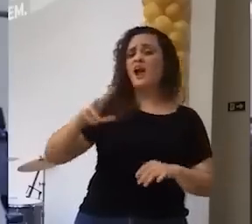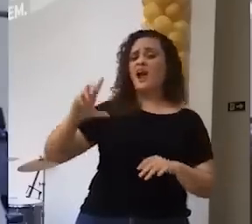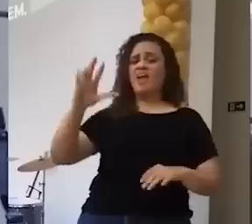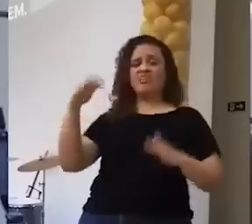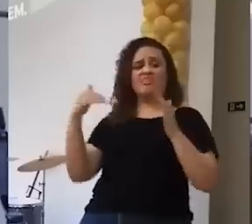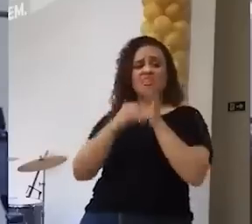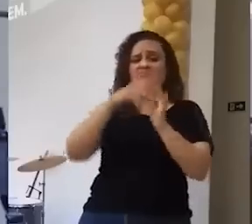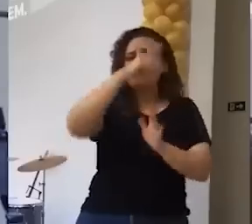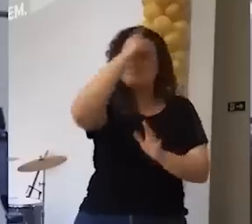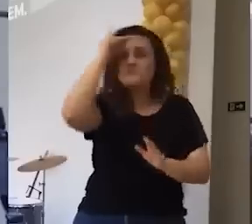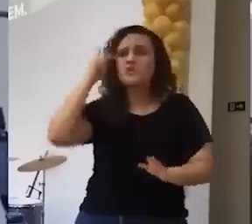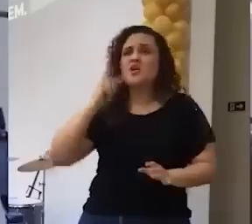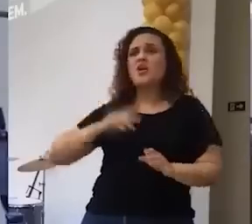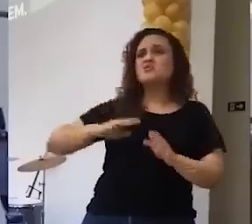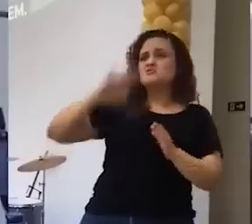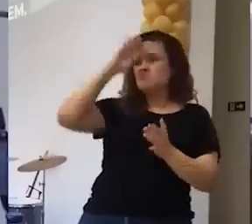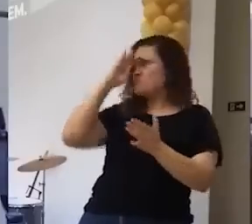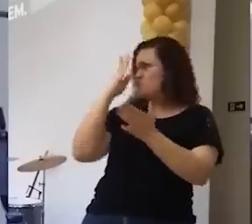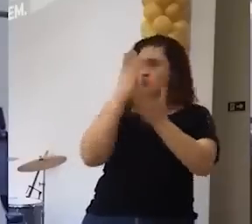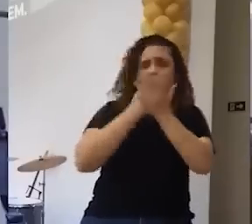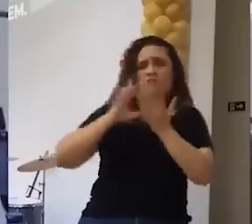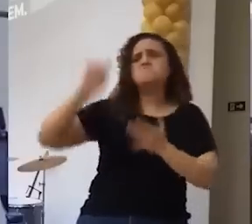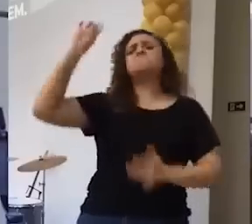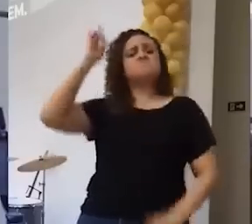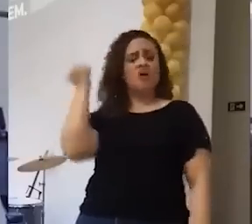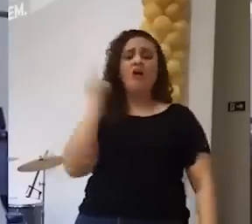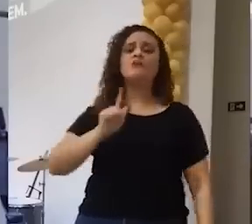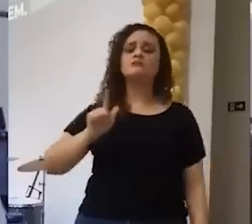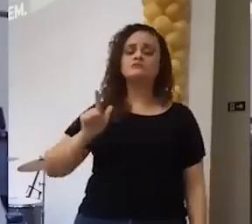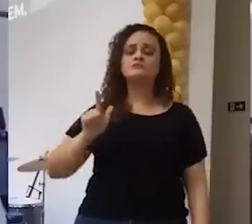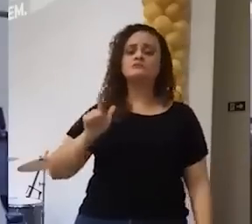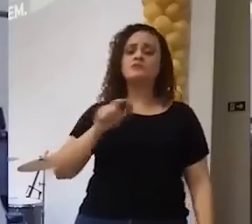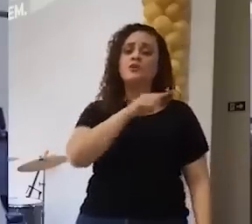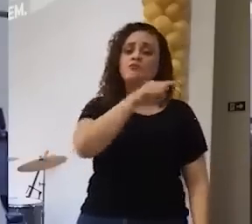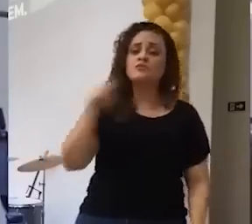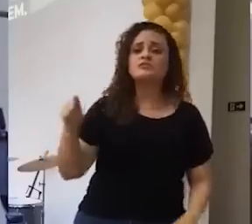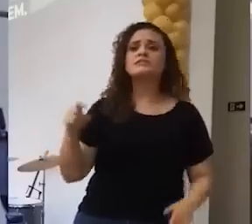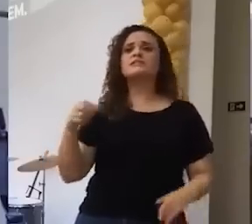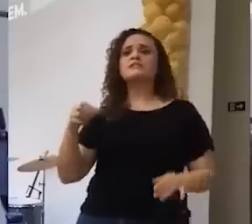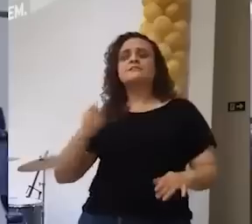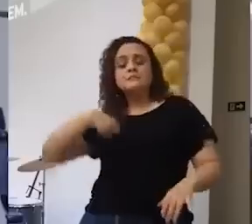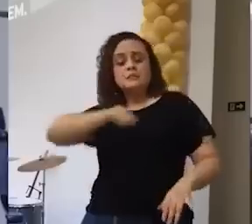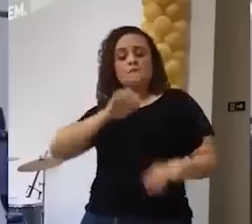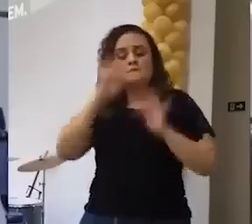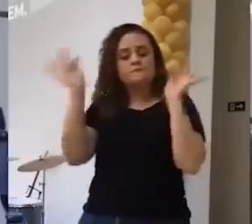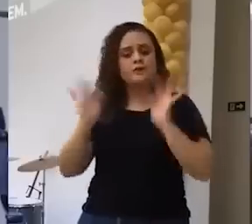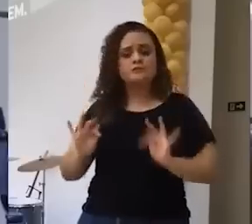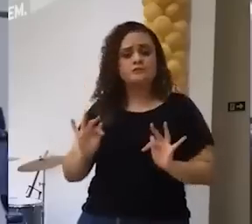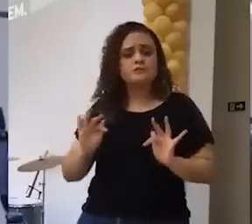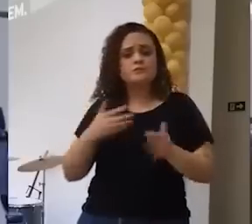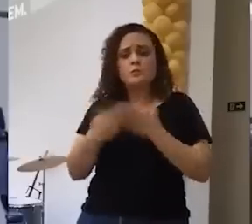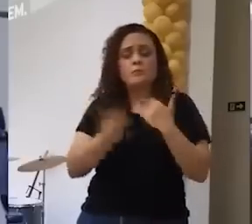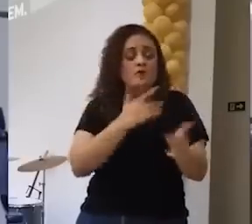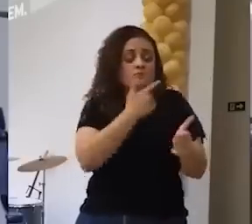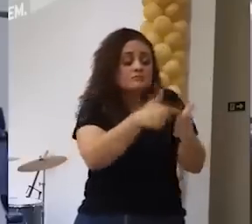O grande desafio é ser uma pessoa feliz, apesar das circunstâncias adversas.